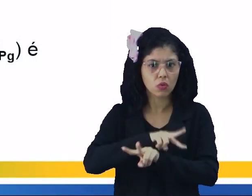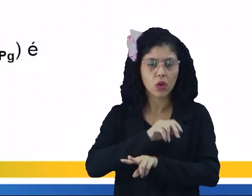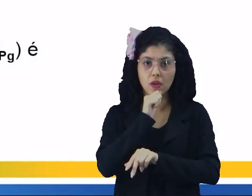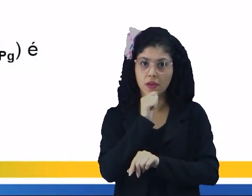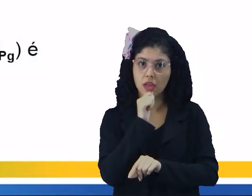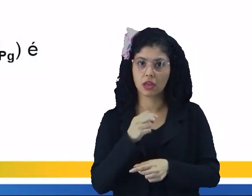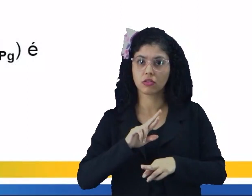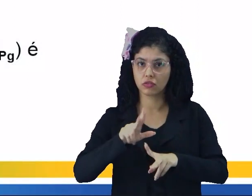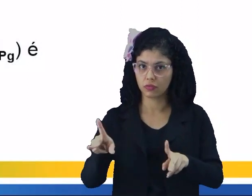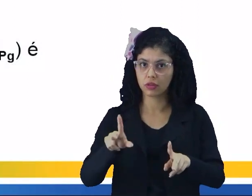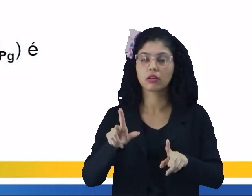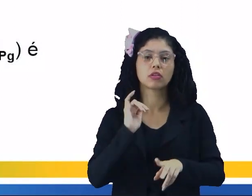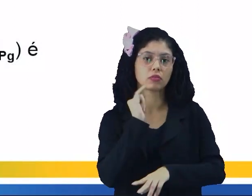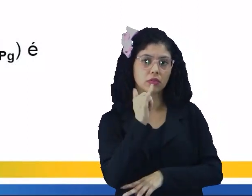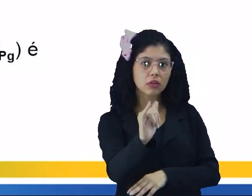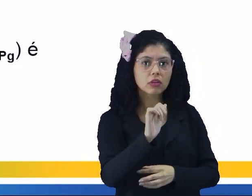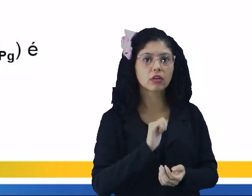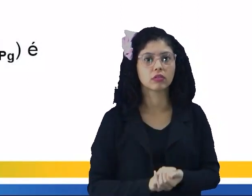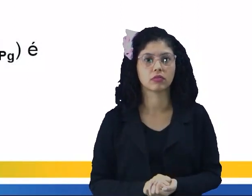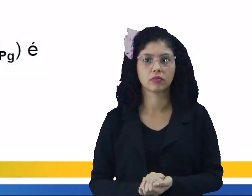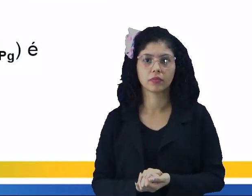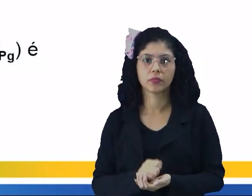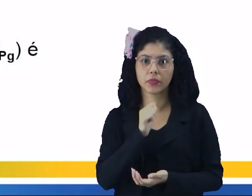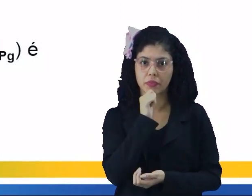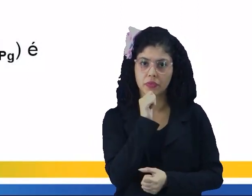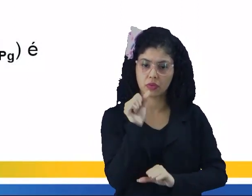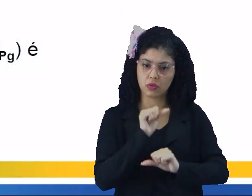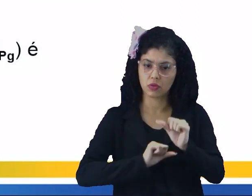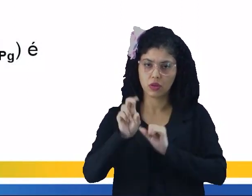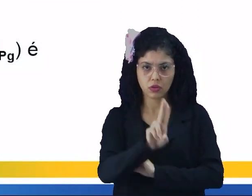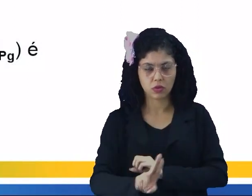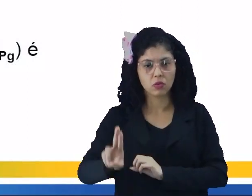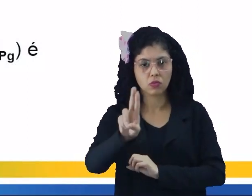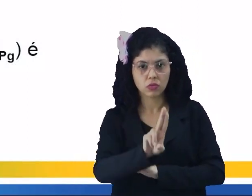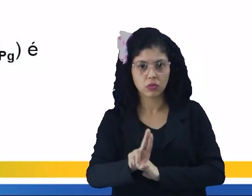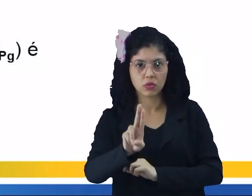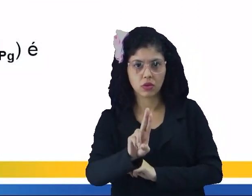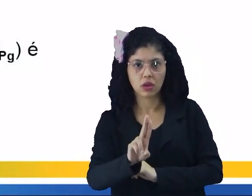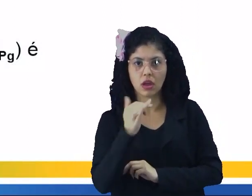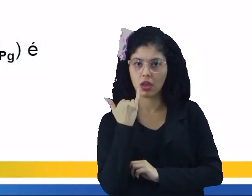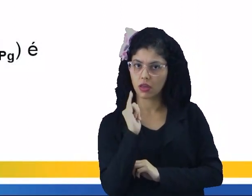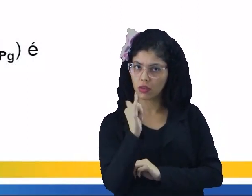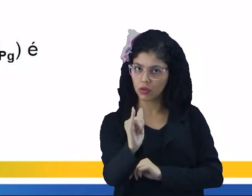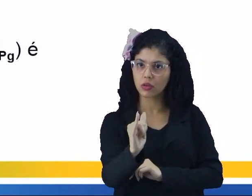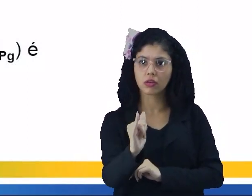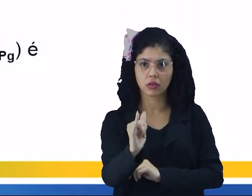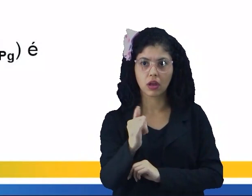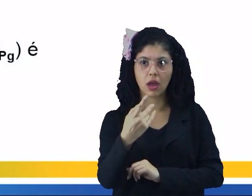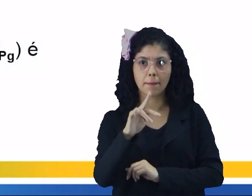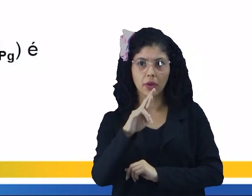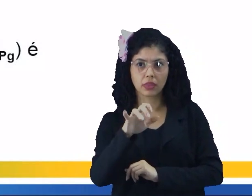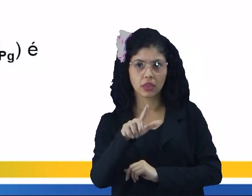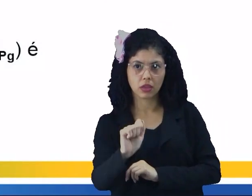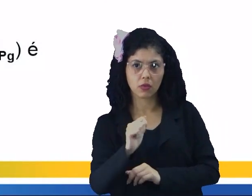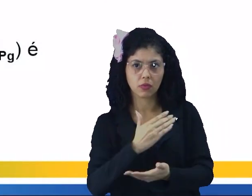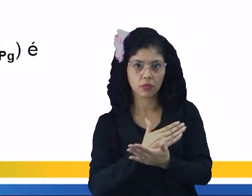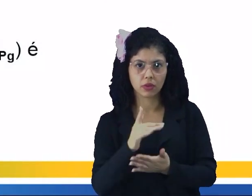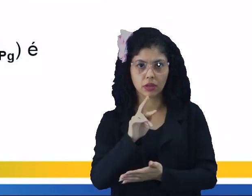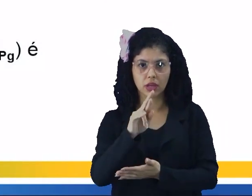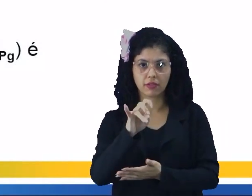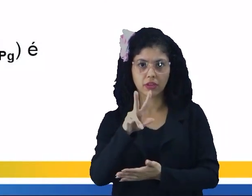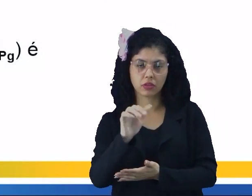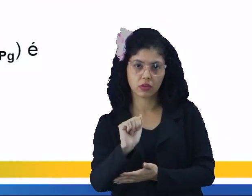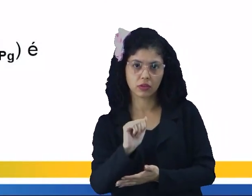entre os tipos energéticos. Por isso que a gente utiliza a energia potencial gravitacional, a energia inicial